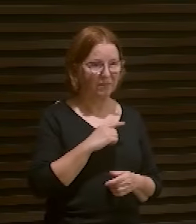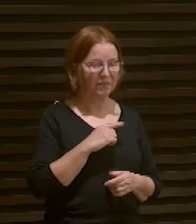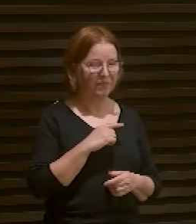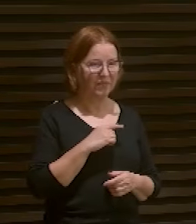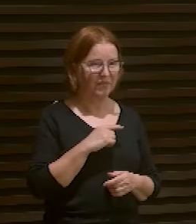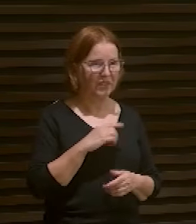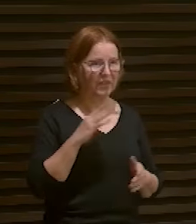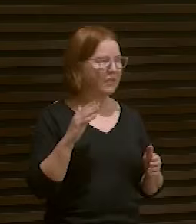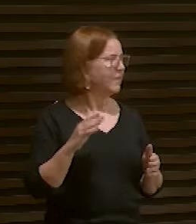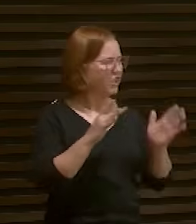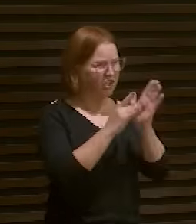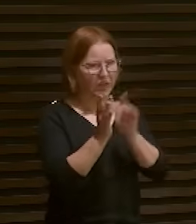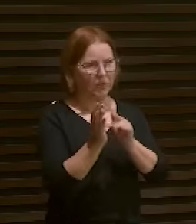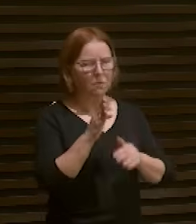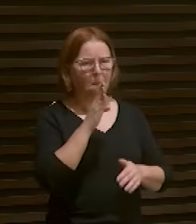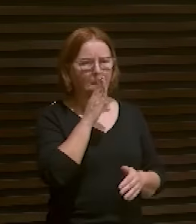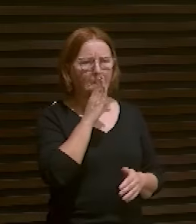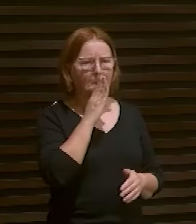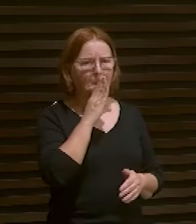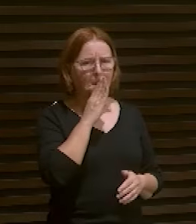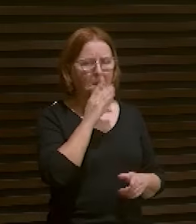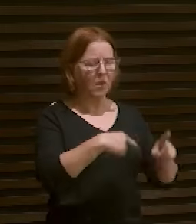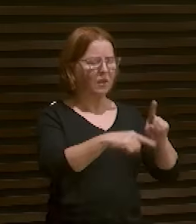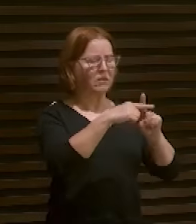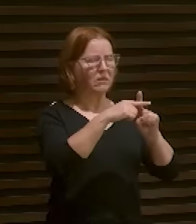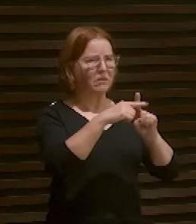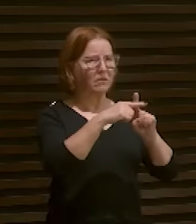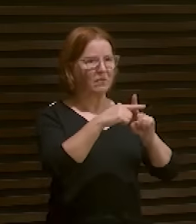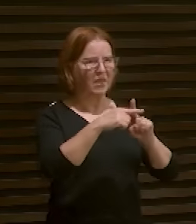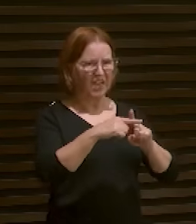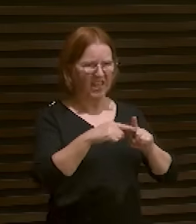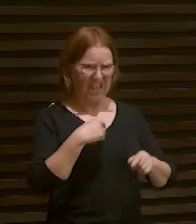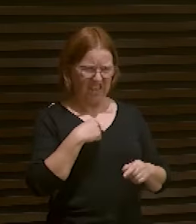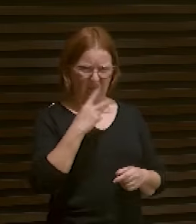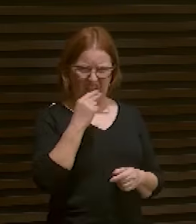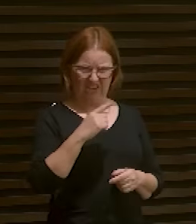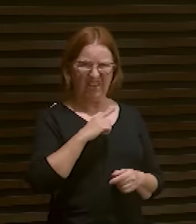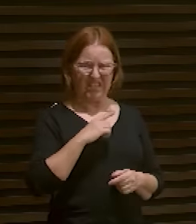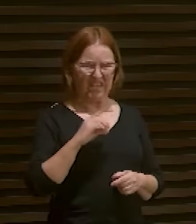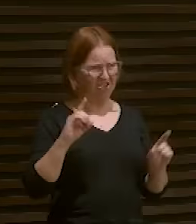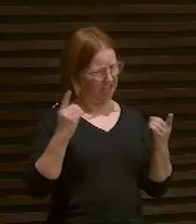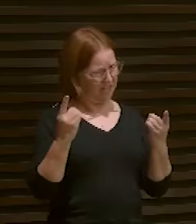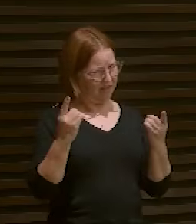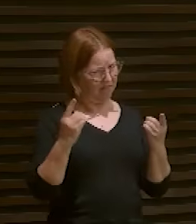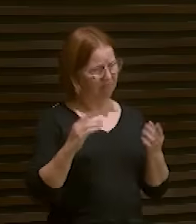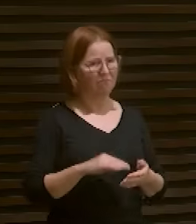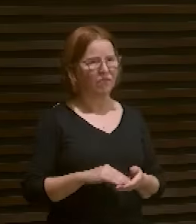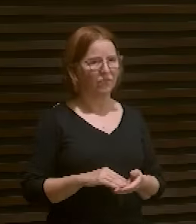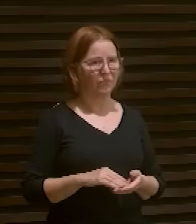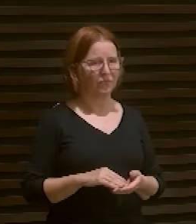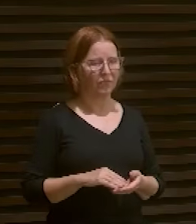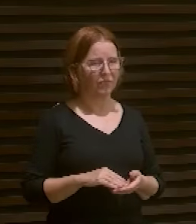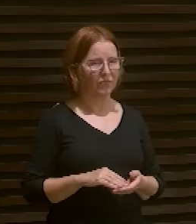foi como ovelha muda ao matador, não abriu a boca. E agora eu quero achar que eu tenho algum direito. Coloca esse direito seu lá na